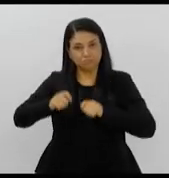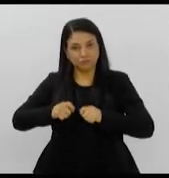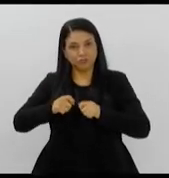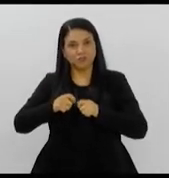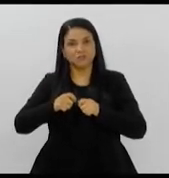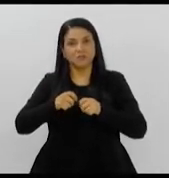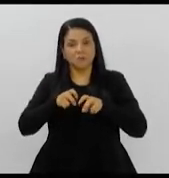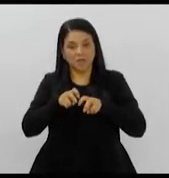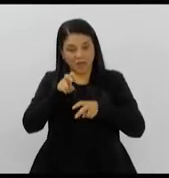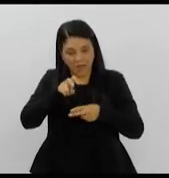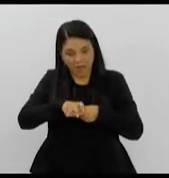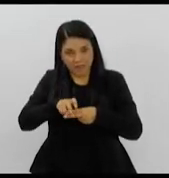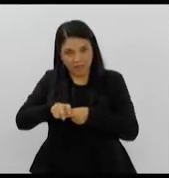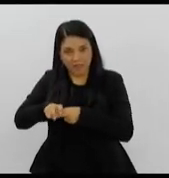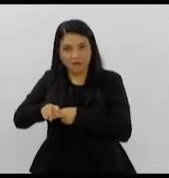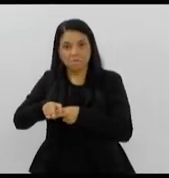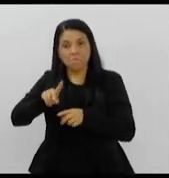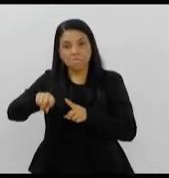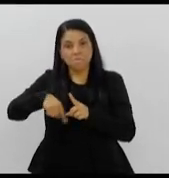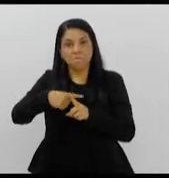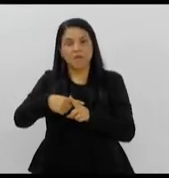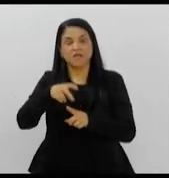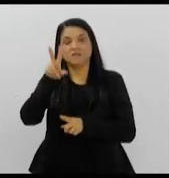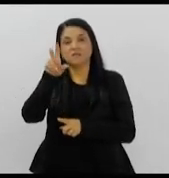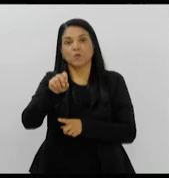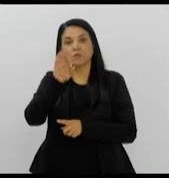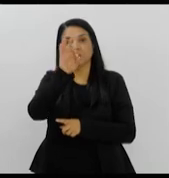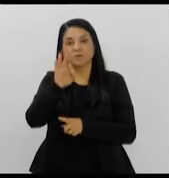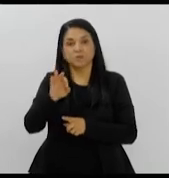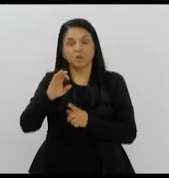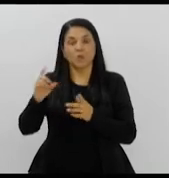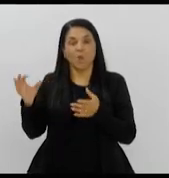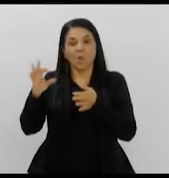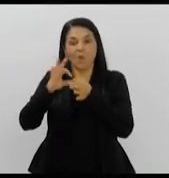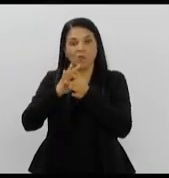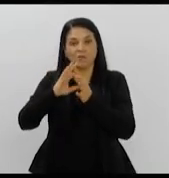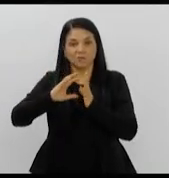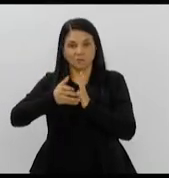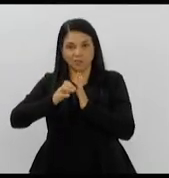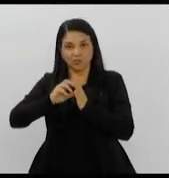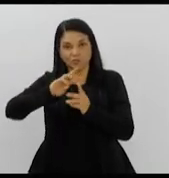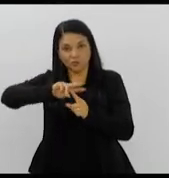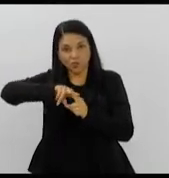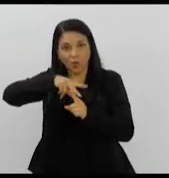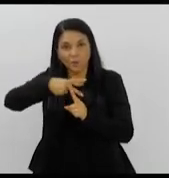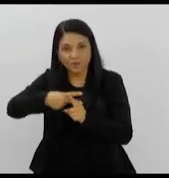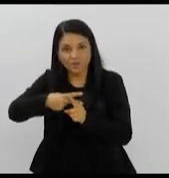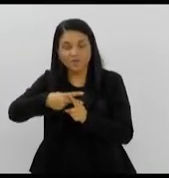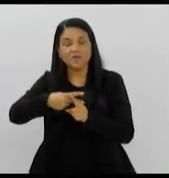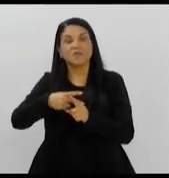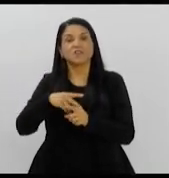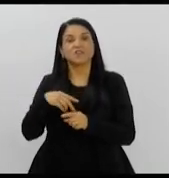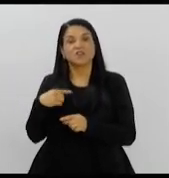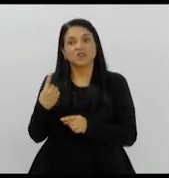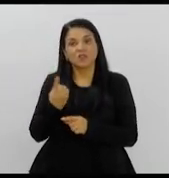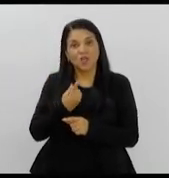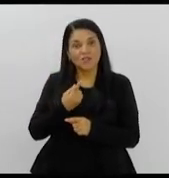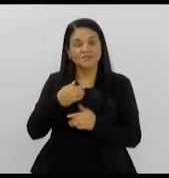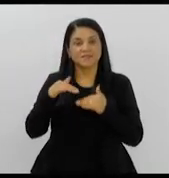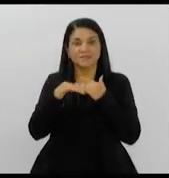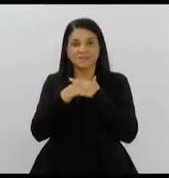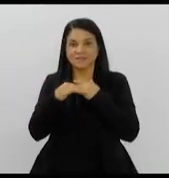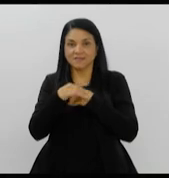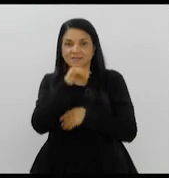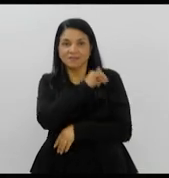de cadeiras mais 50%, e se fosse coligação, dobrava, mas mesmo assim tivemos na cidade do Rio de